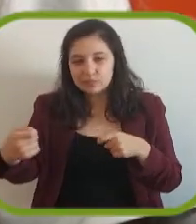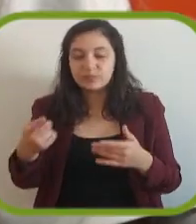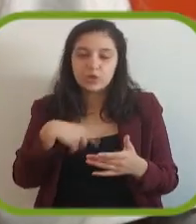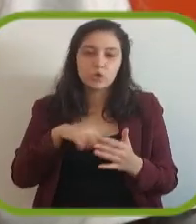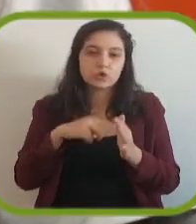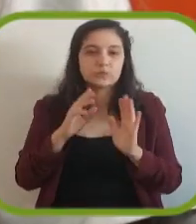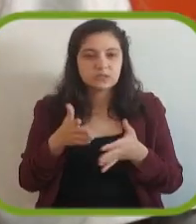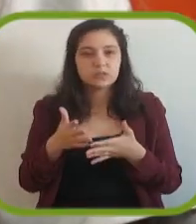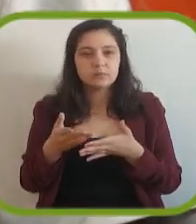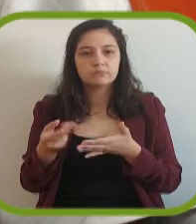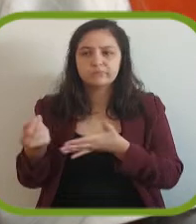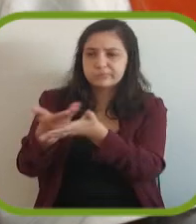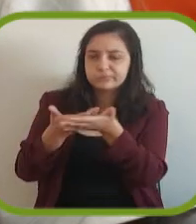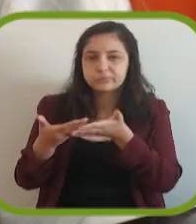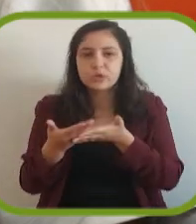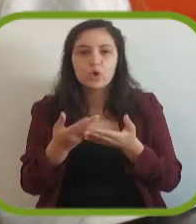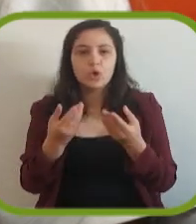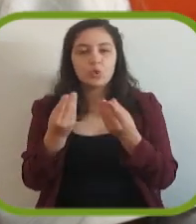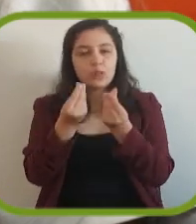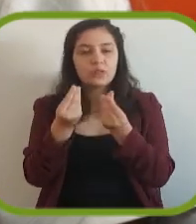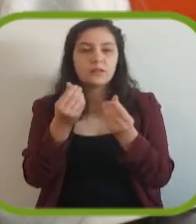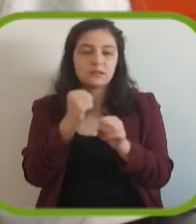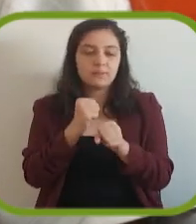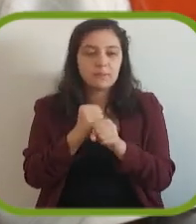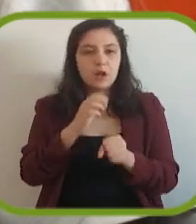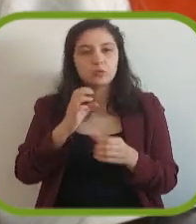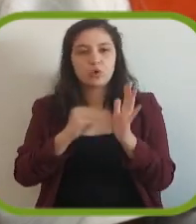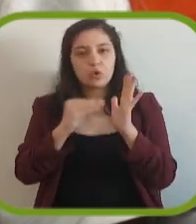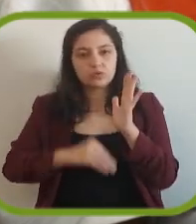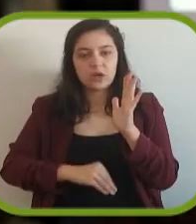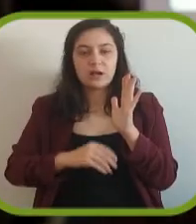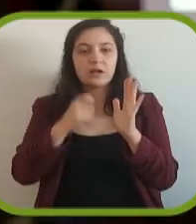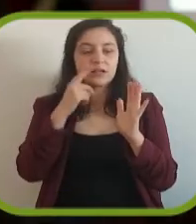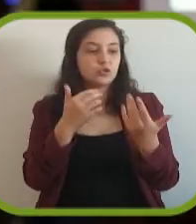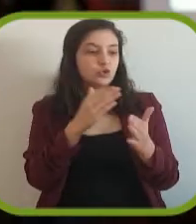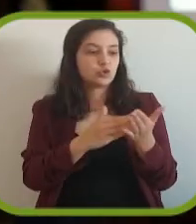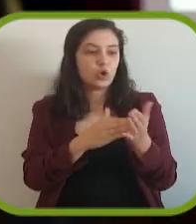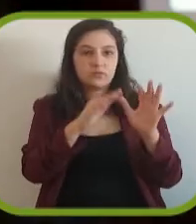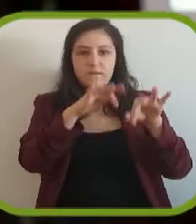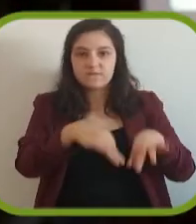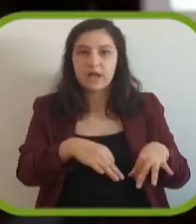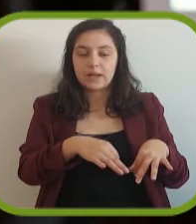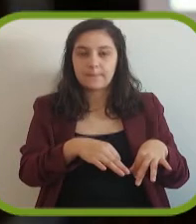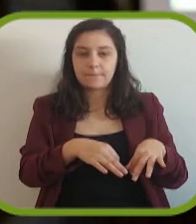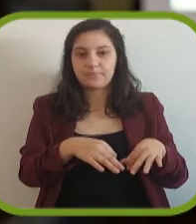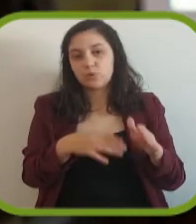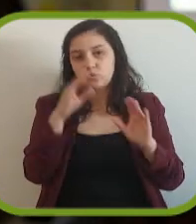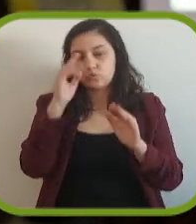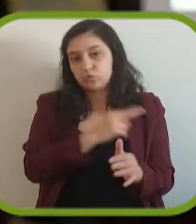nós temos que propiciar boas condições de trabalho, contratuais, às pessoas que saem das escolas, das